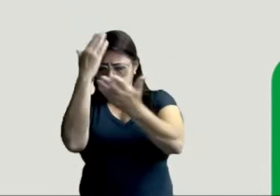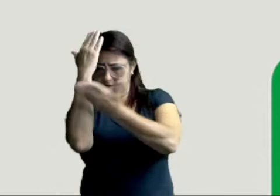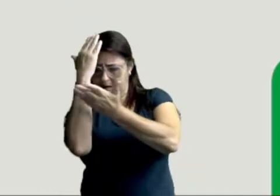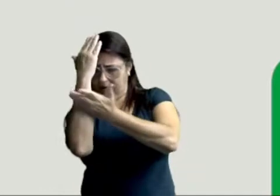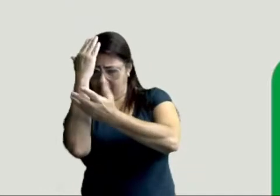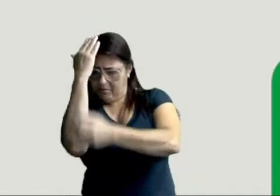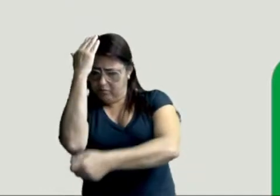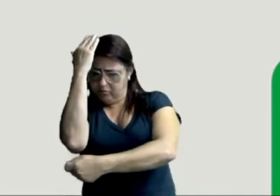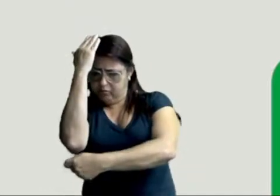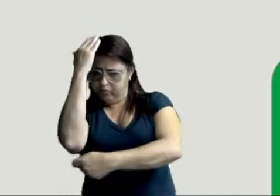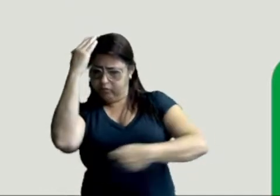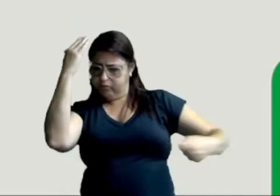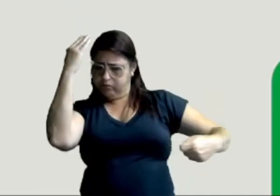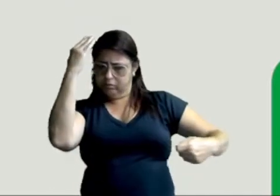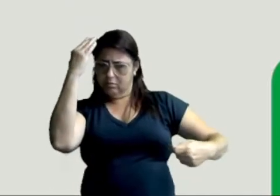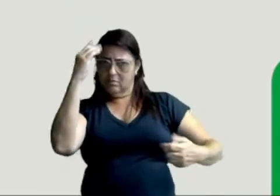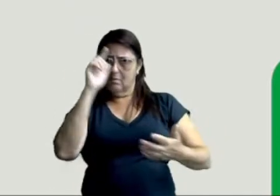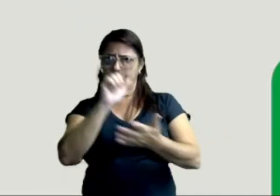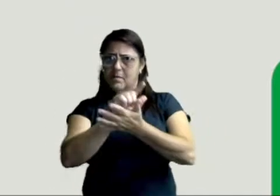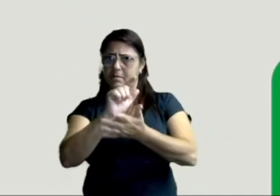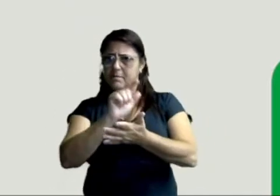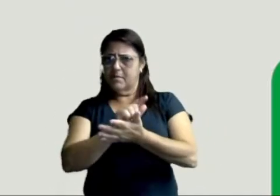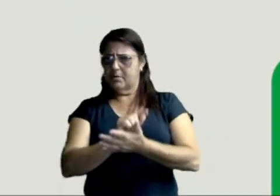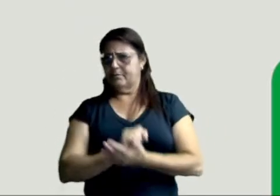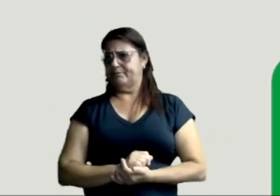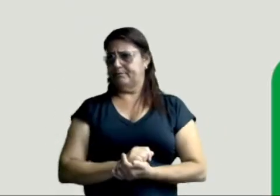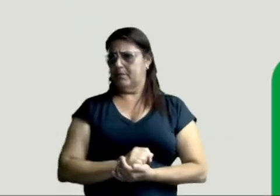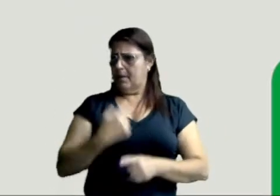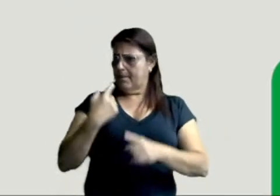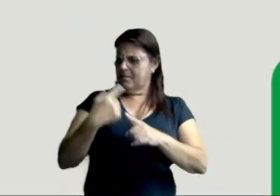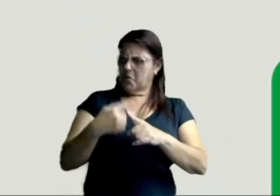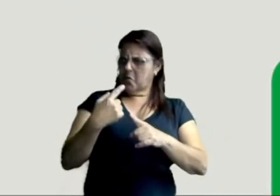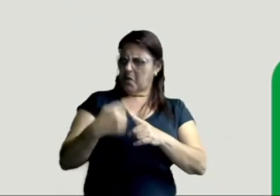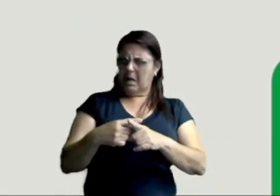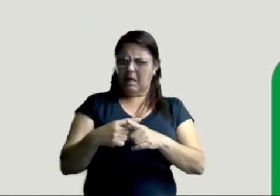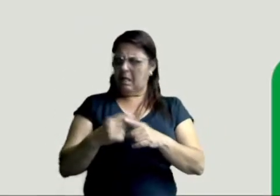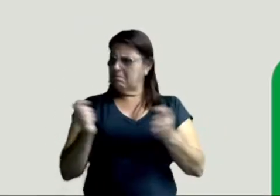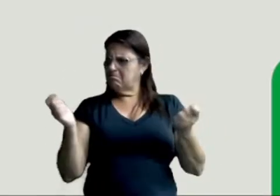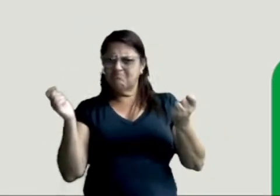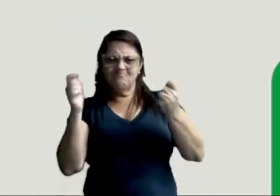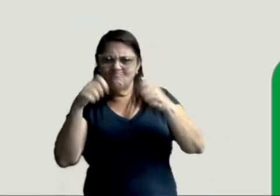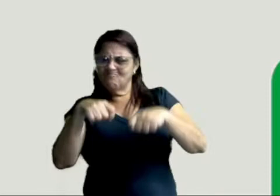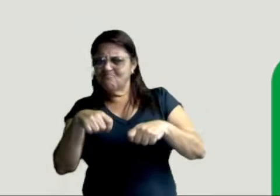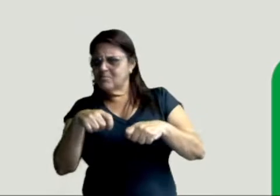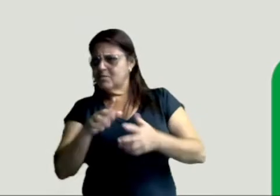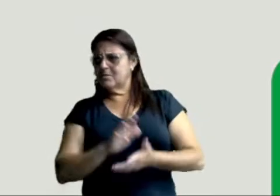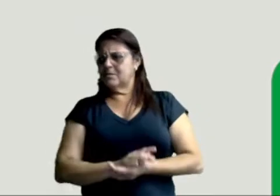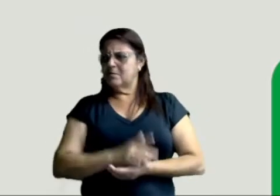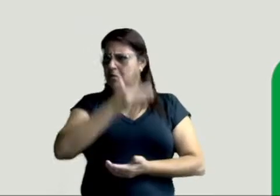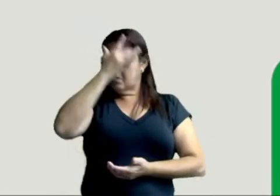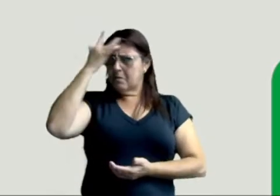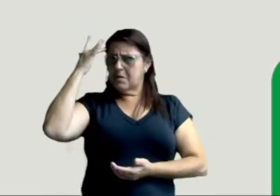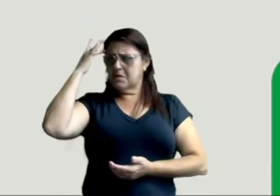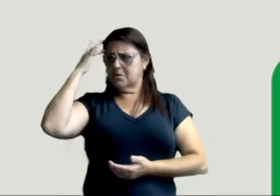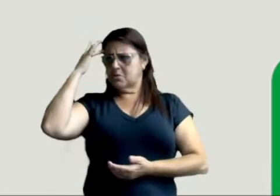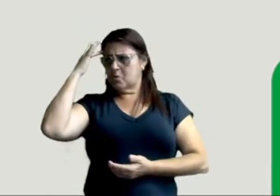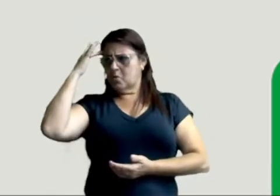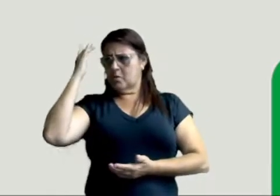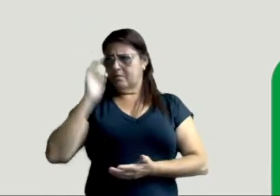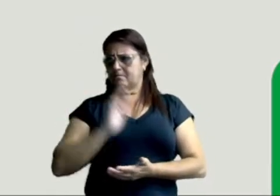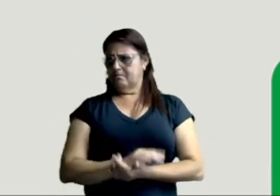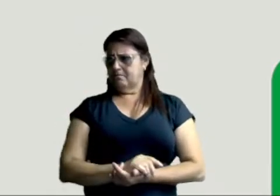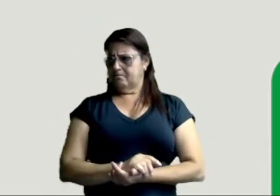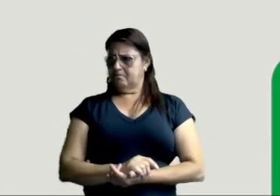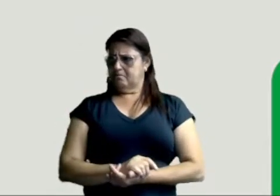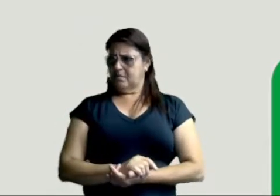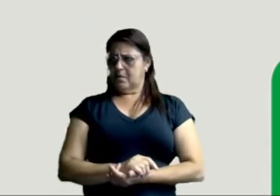do lugar? Por fim, por que não é possível uma pessoa se erguer, olha,